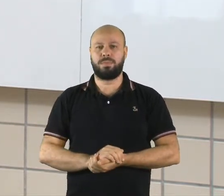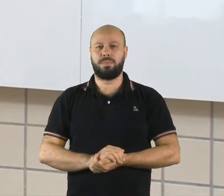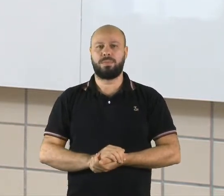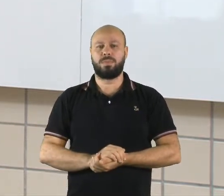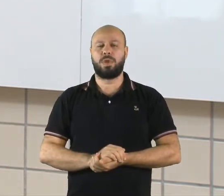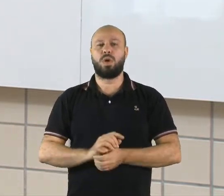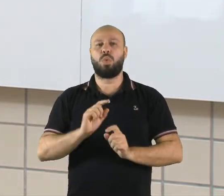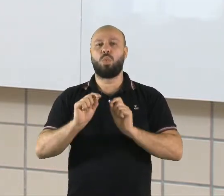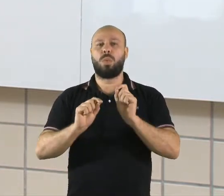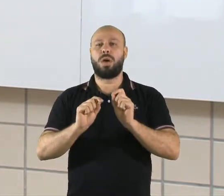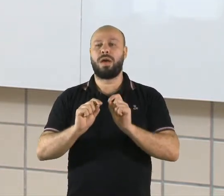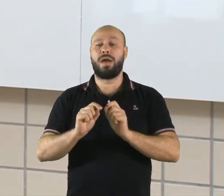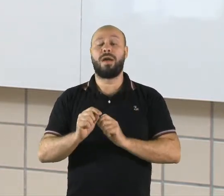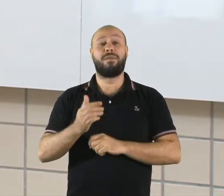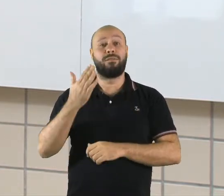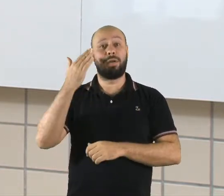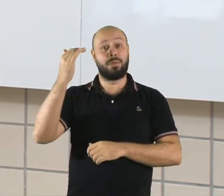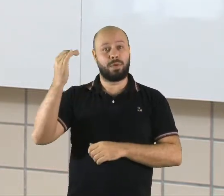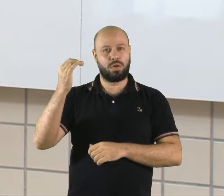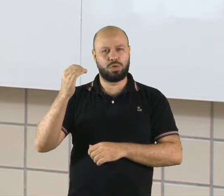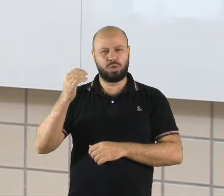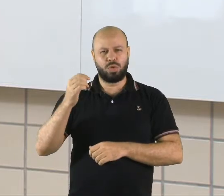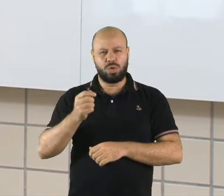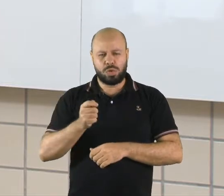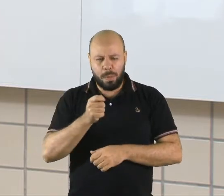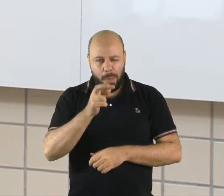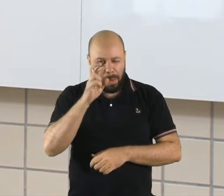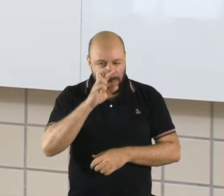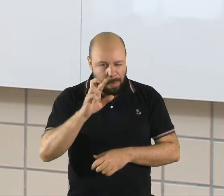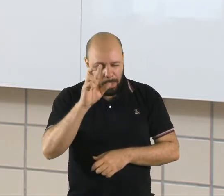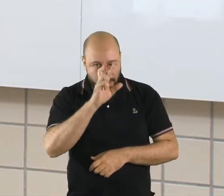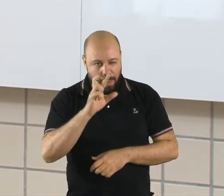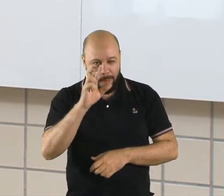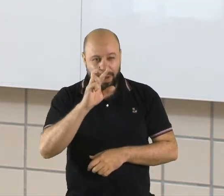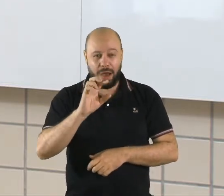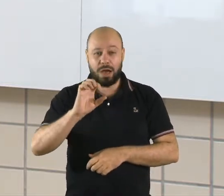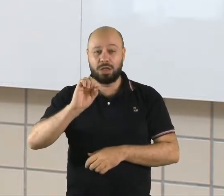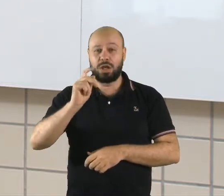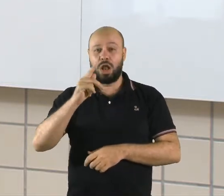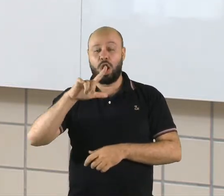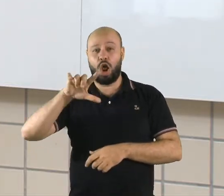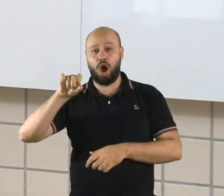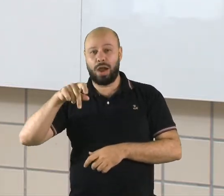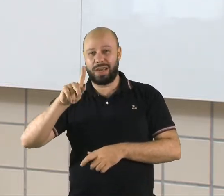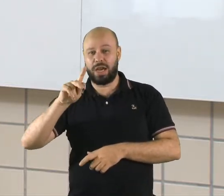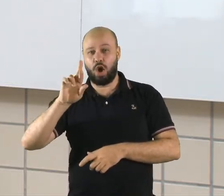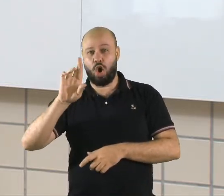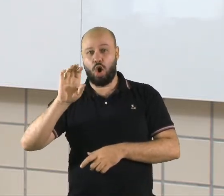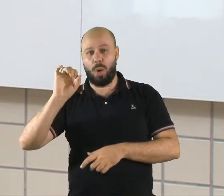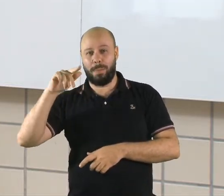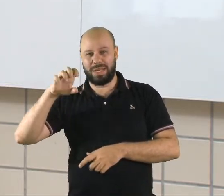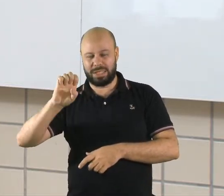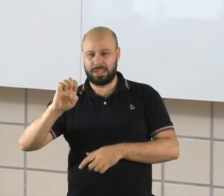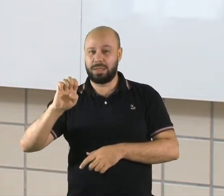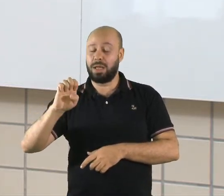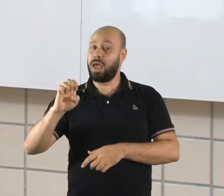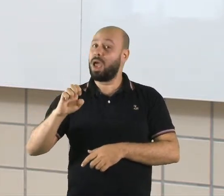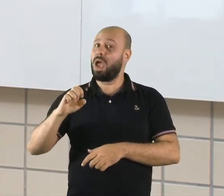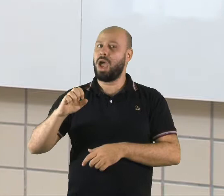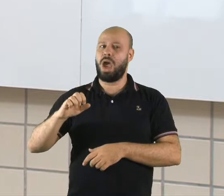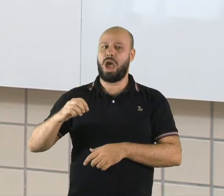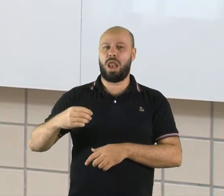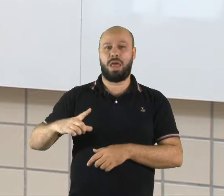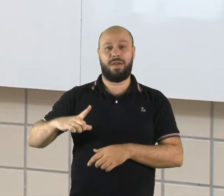o mais famoso detetive Sherlock Holmes, lembrando que ele não existe, é uma ficção que